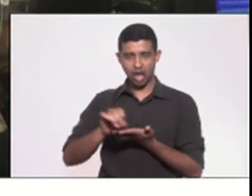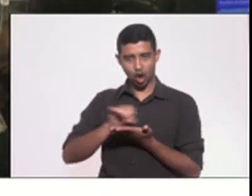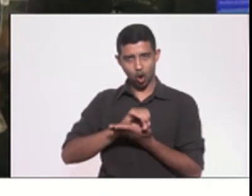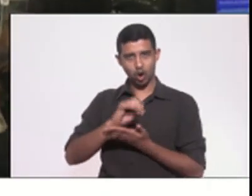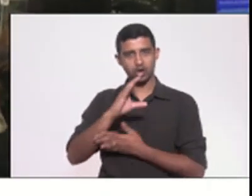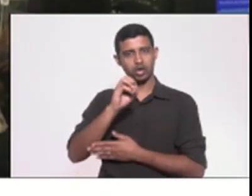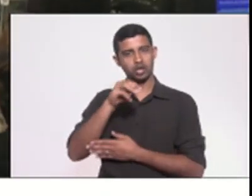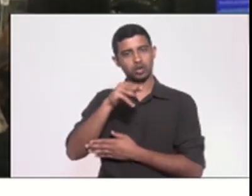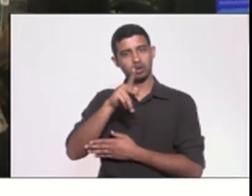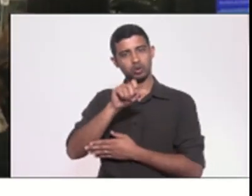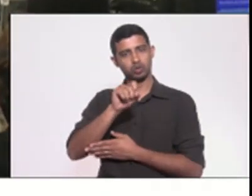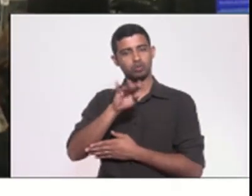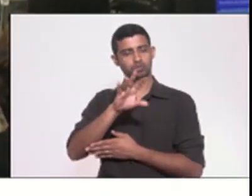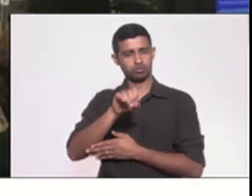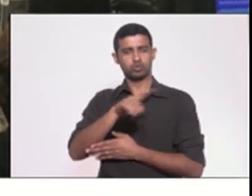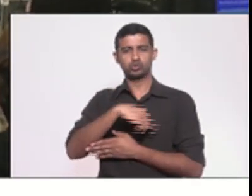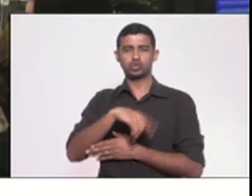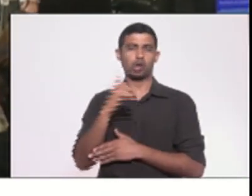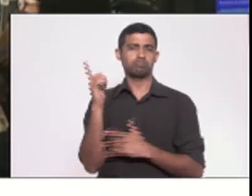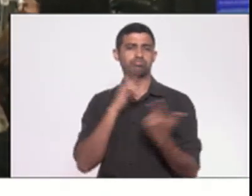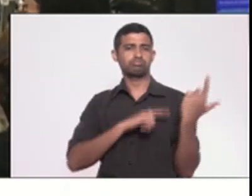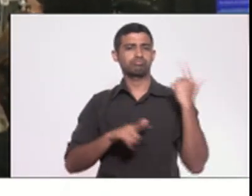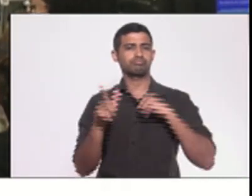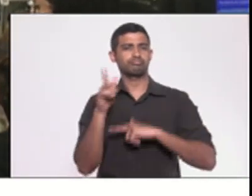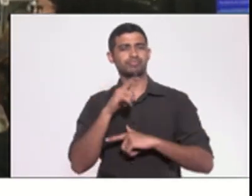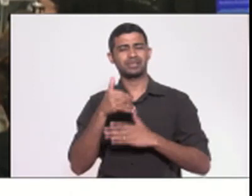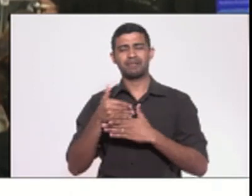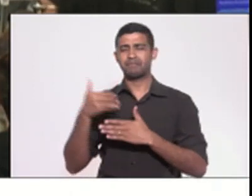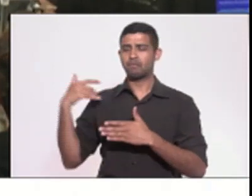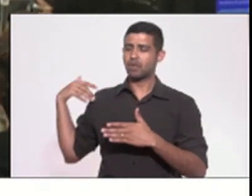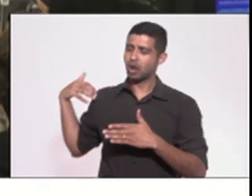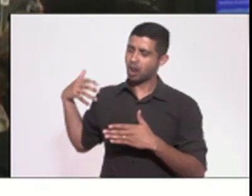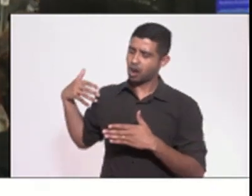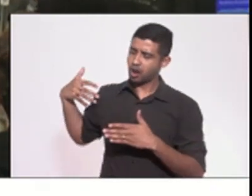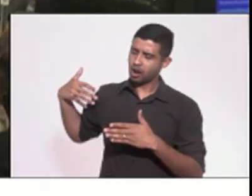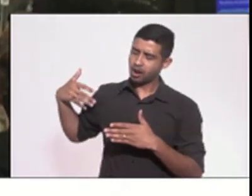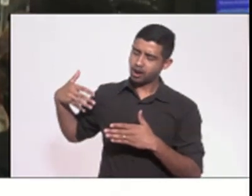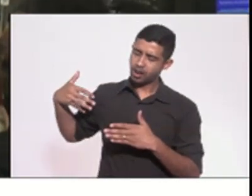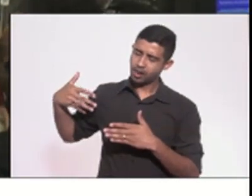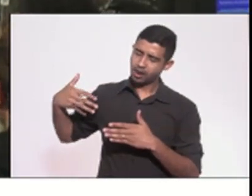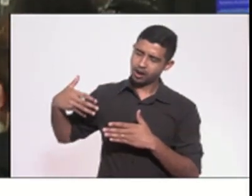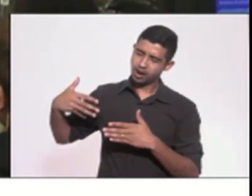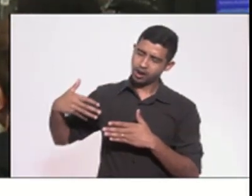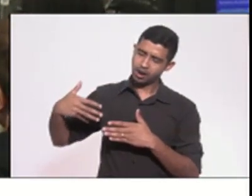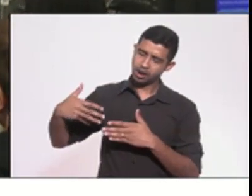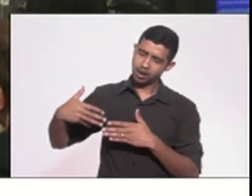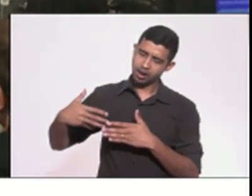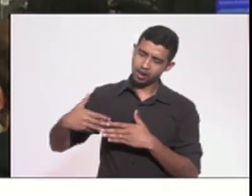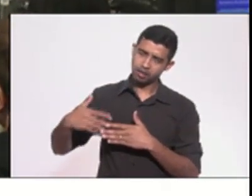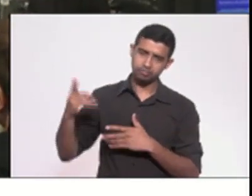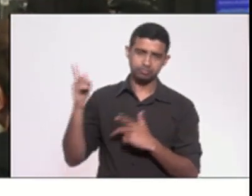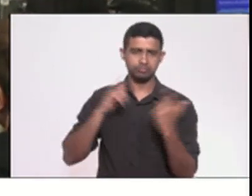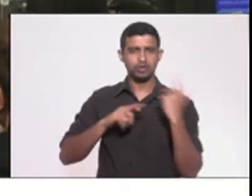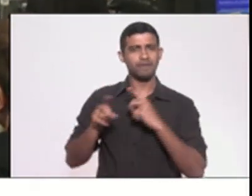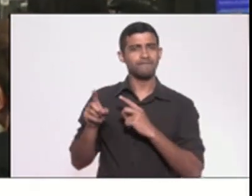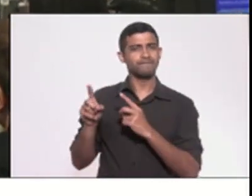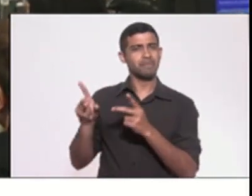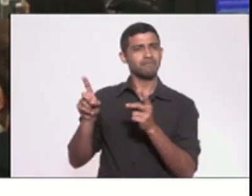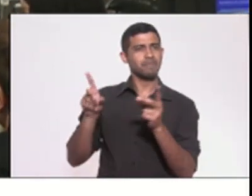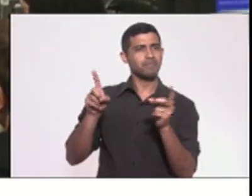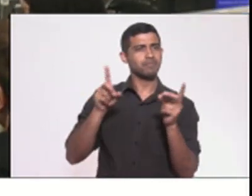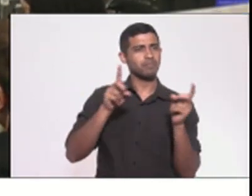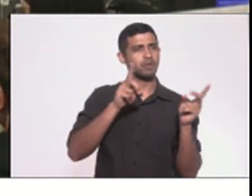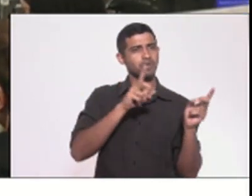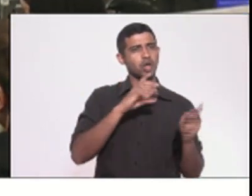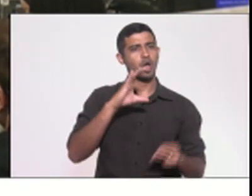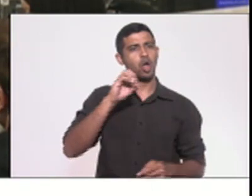Rio. Nós desbravamos toda, naquele tempo, a citricultura aqui no estado do Rio era muito forte. Vendemos muito composto